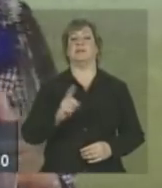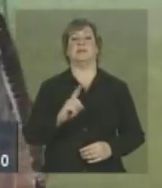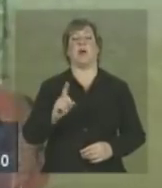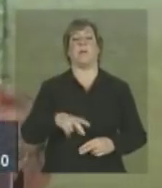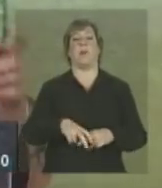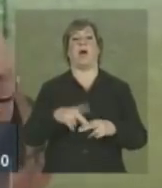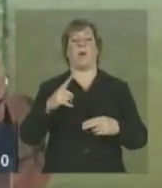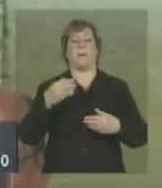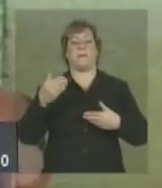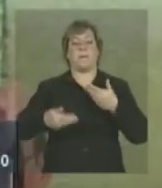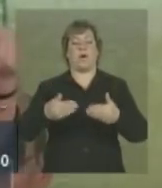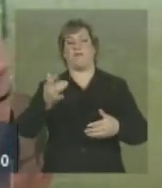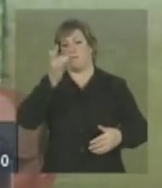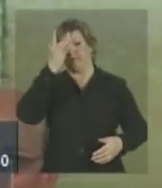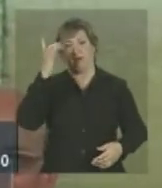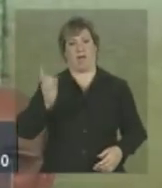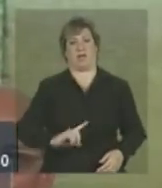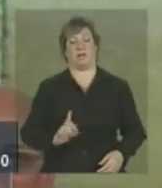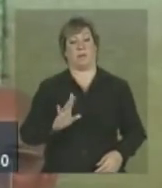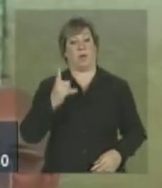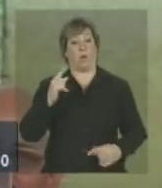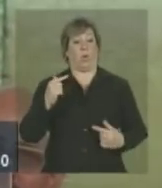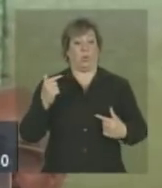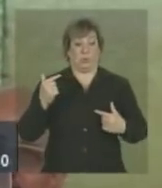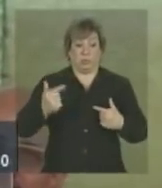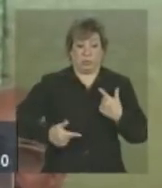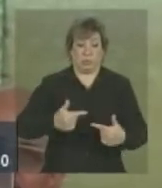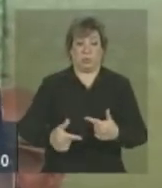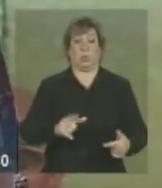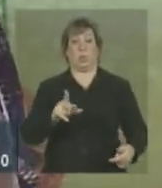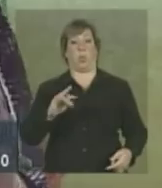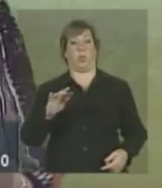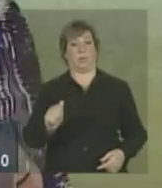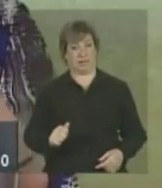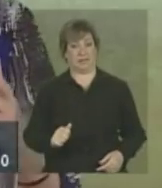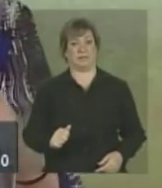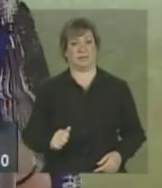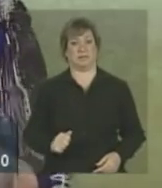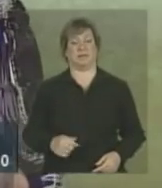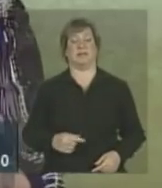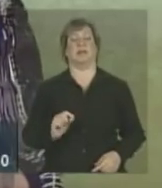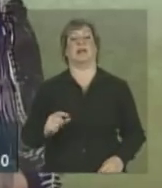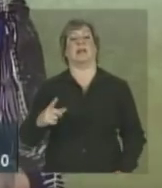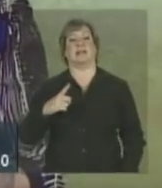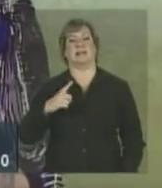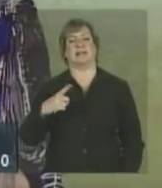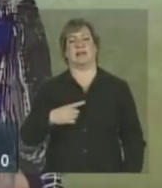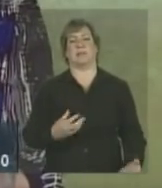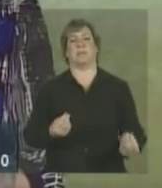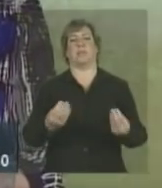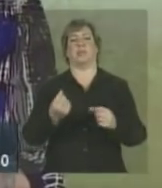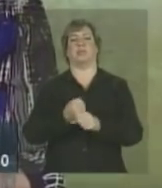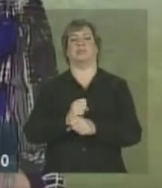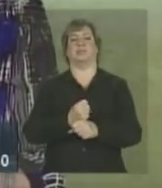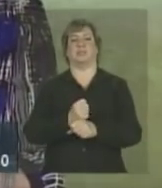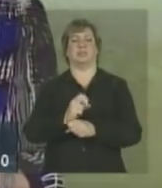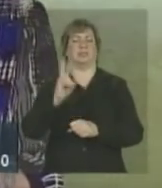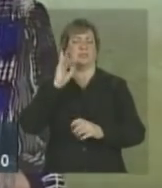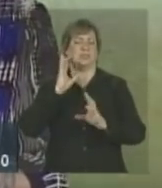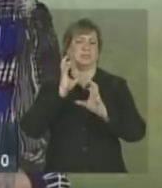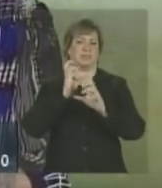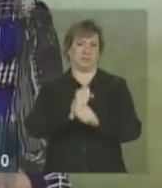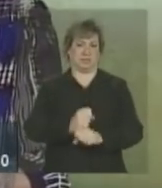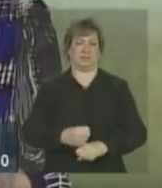processo fácil, mas através de uma luta que tem décadas de existência.